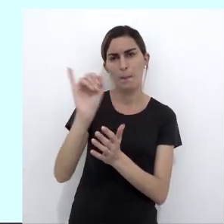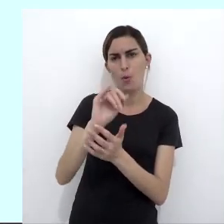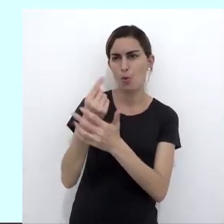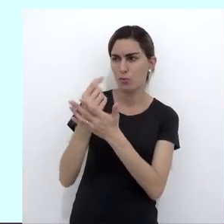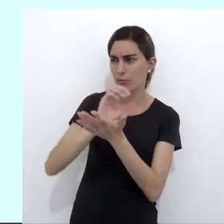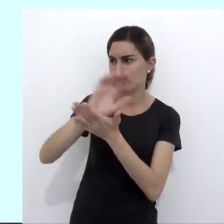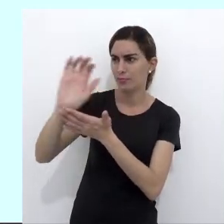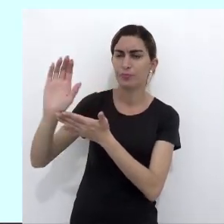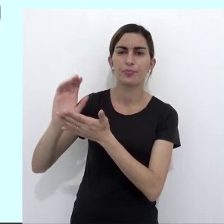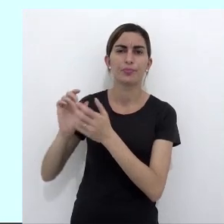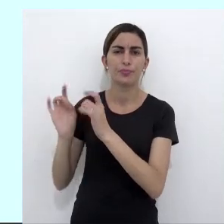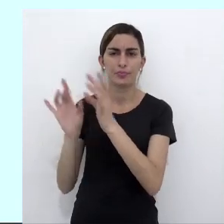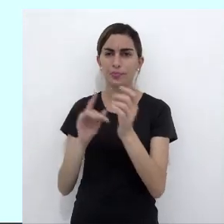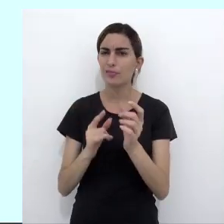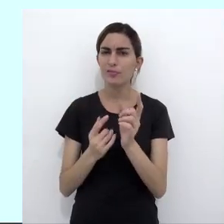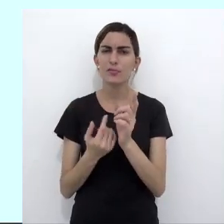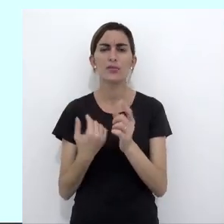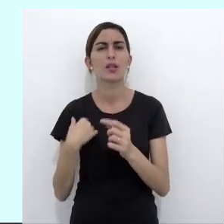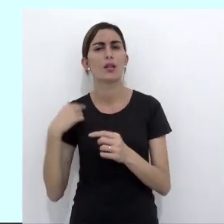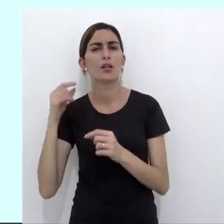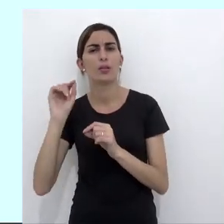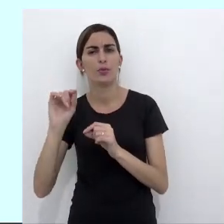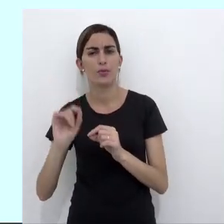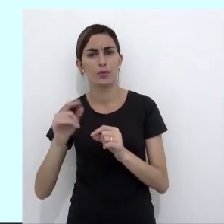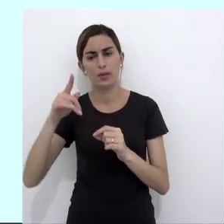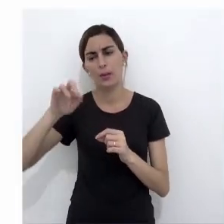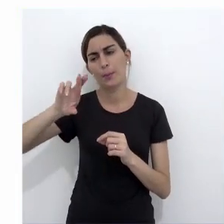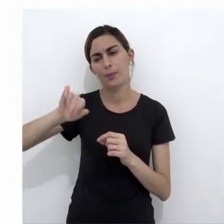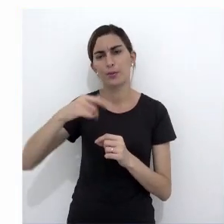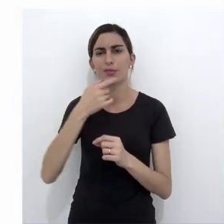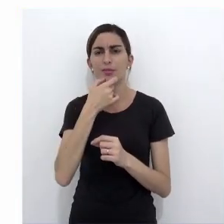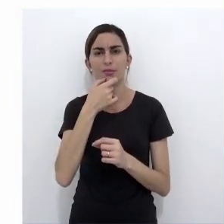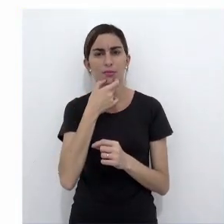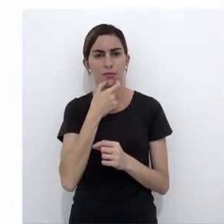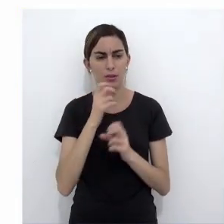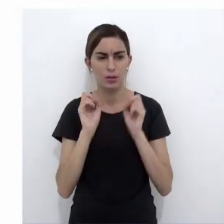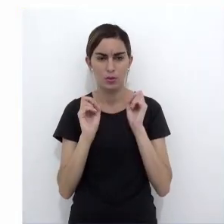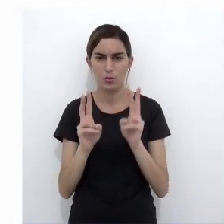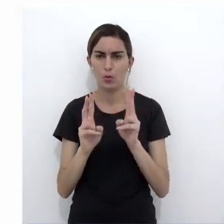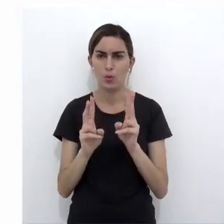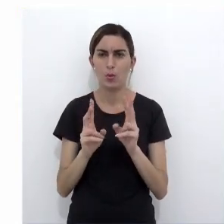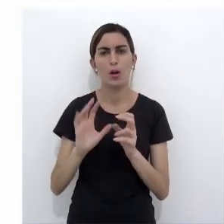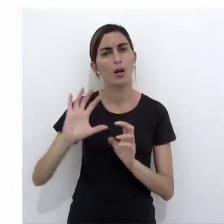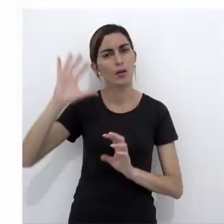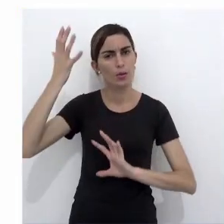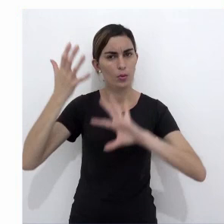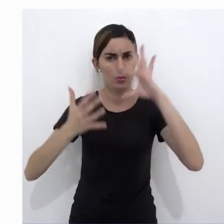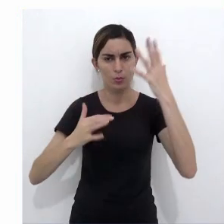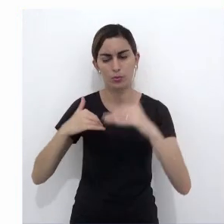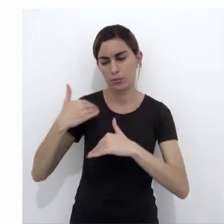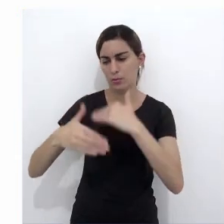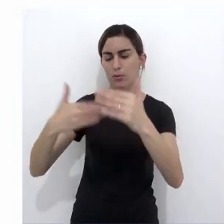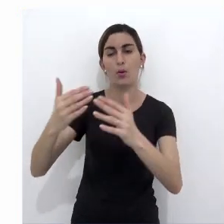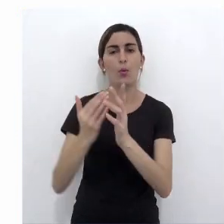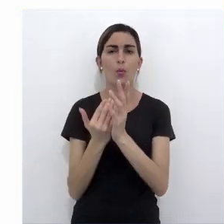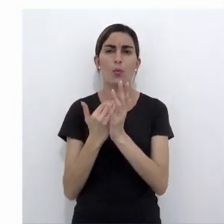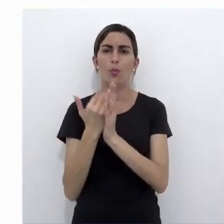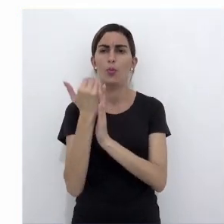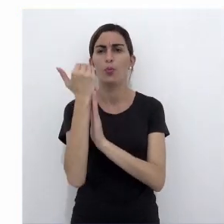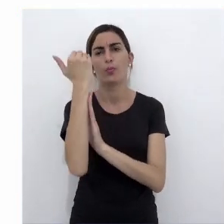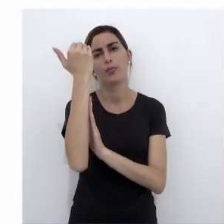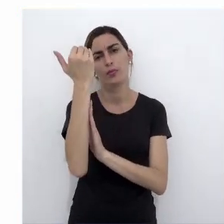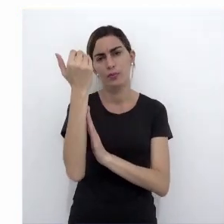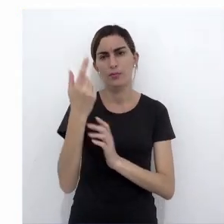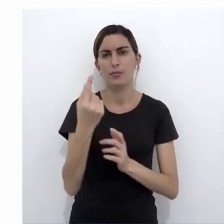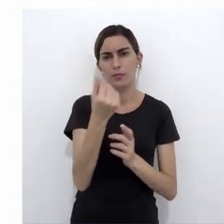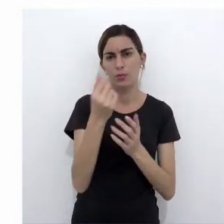importados atingiu diretamente aos produtos ingleses. Ok? Ocorreu aí, consequentemente, o aumento da